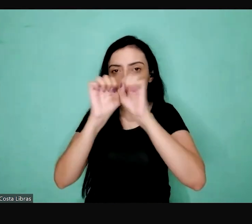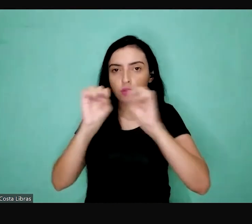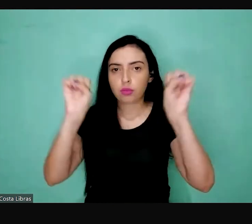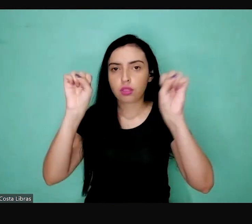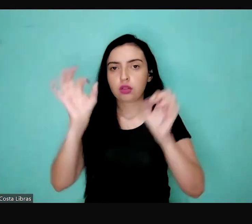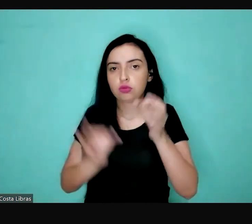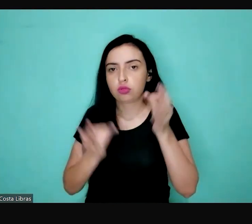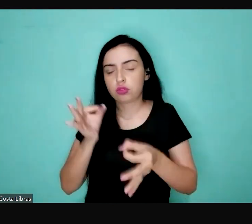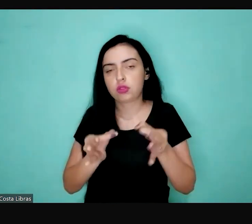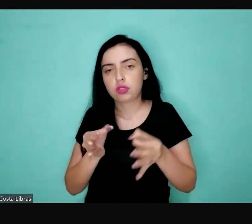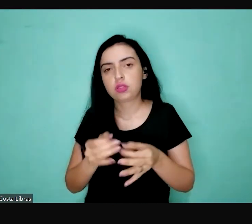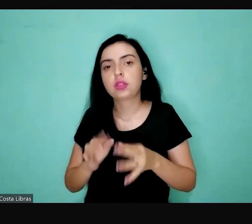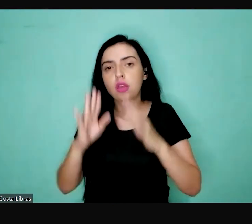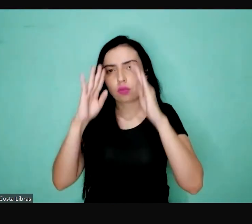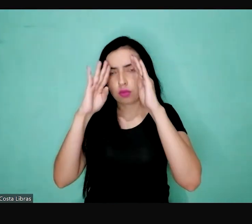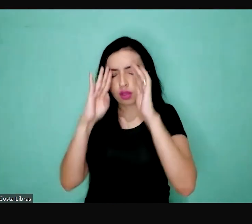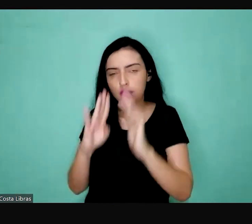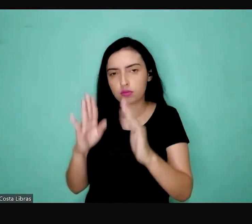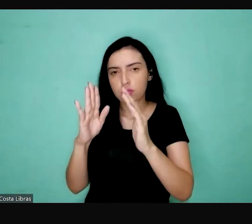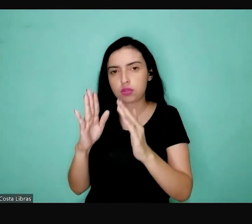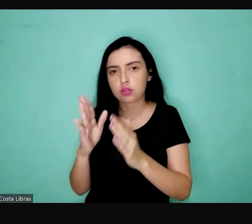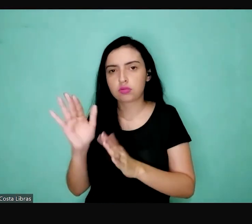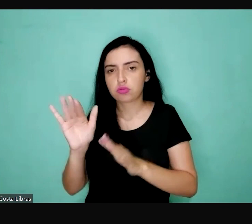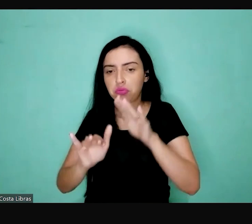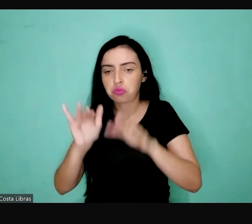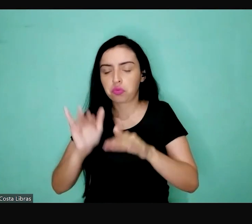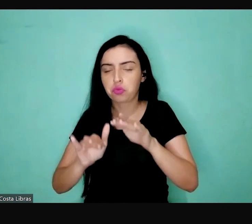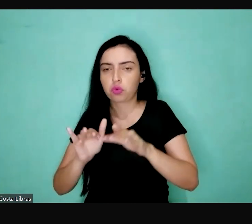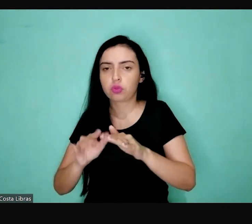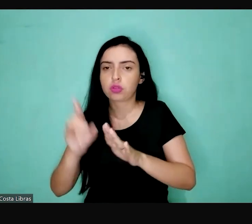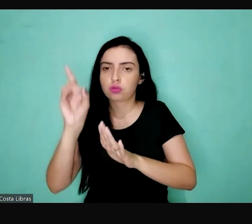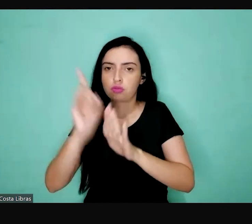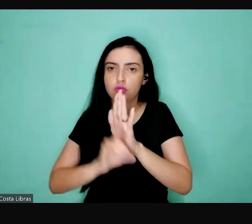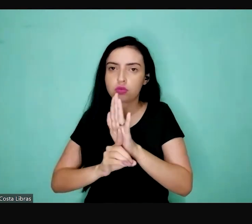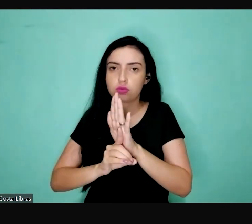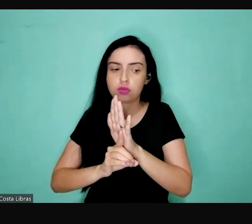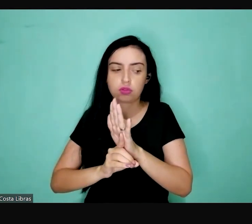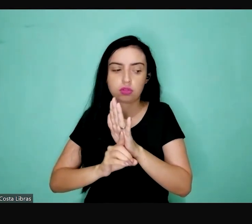tem a missão do controle desse direito europeu.